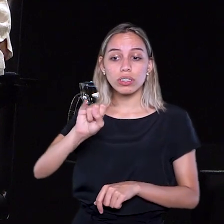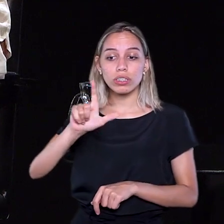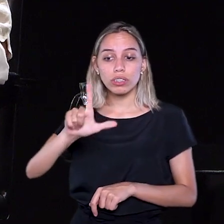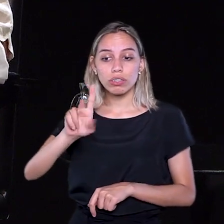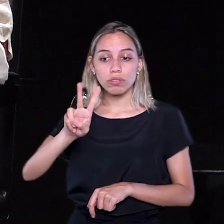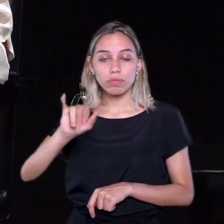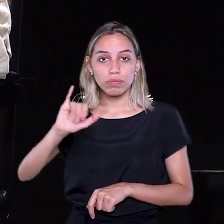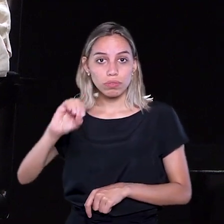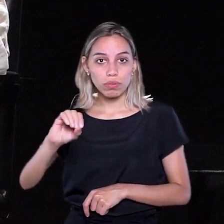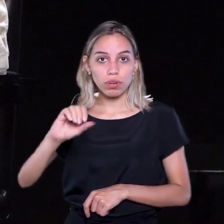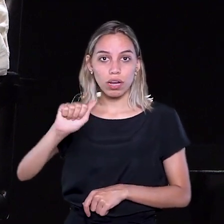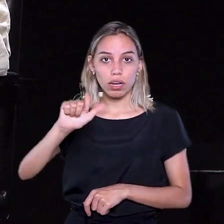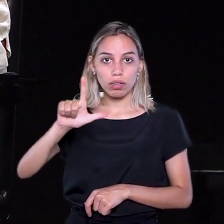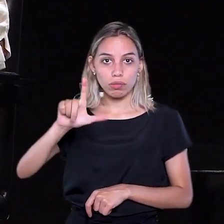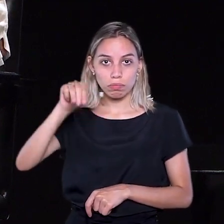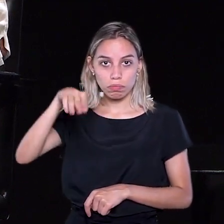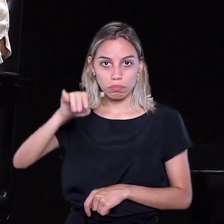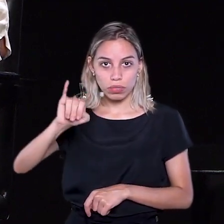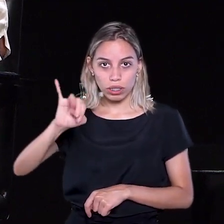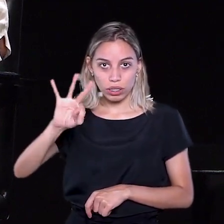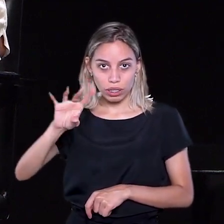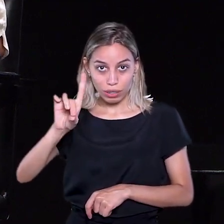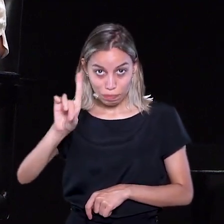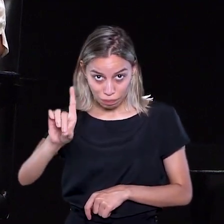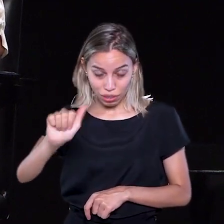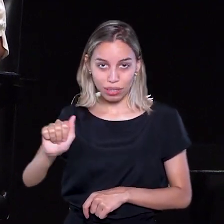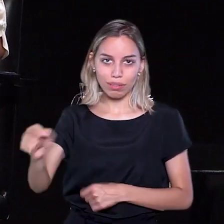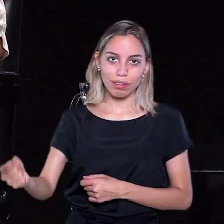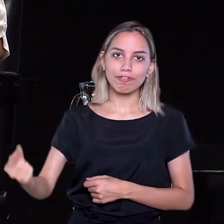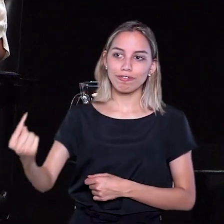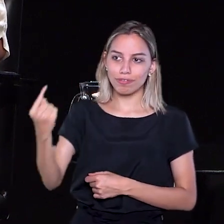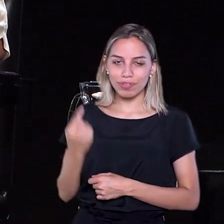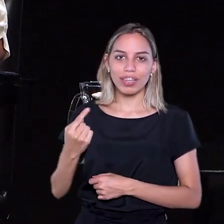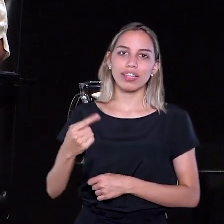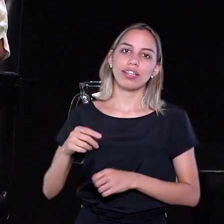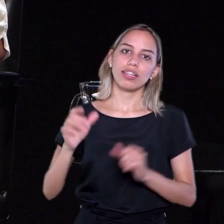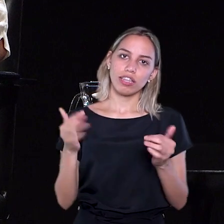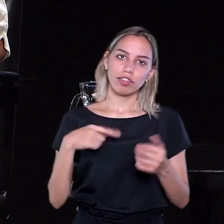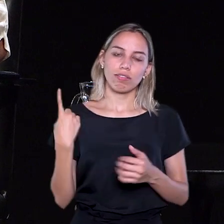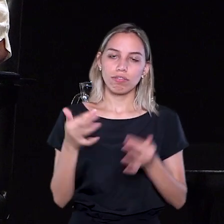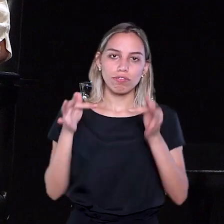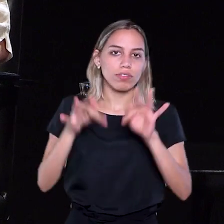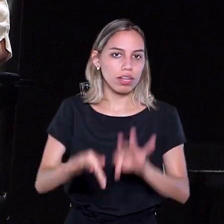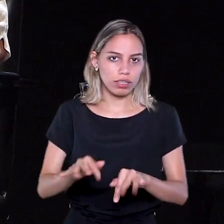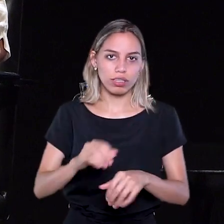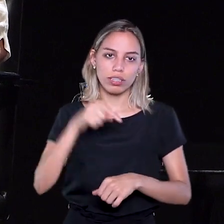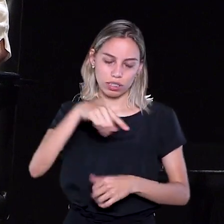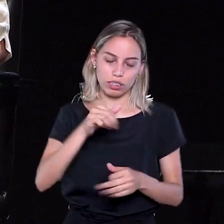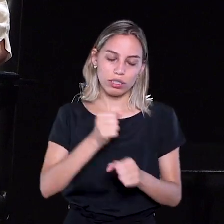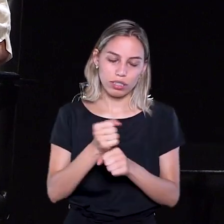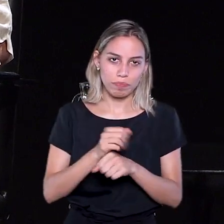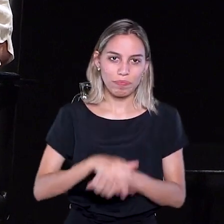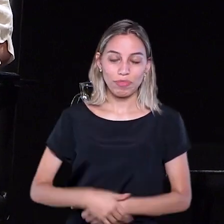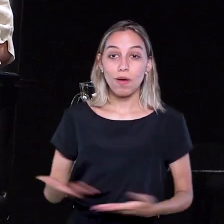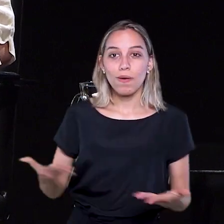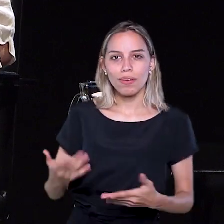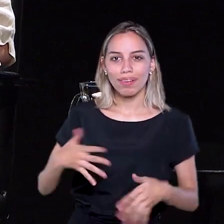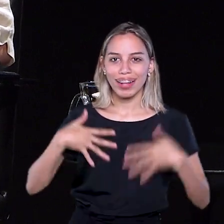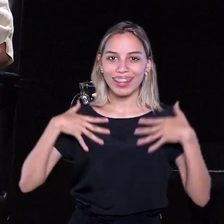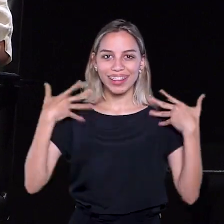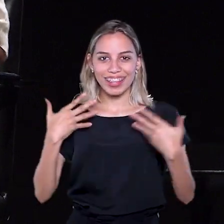também encerrando esse ano essas atividades, e ano que vem a gente volta, se Deus quiser. Hoje a gente tem alegria de conversar